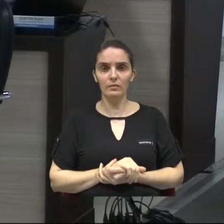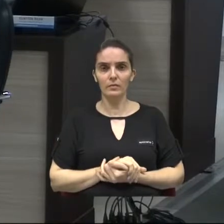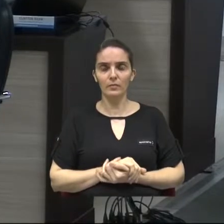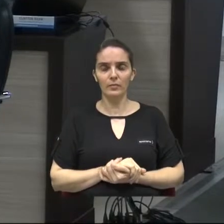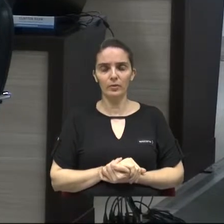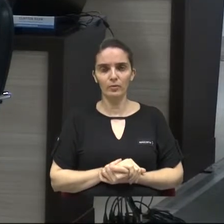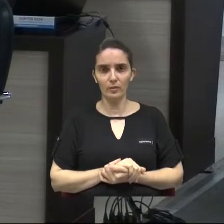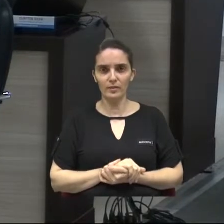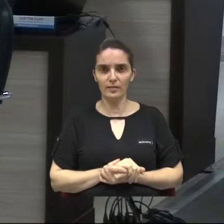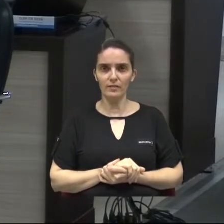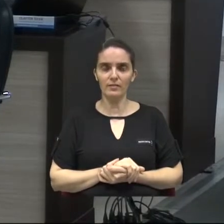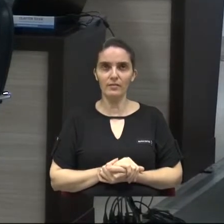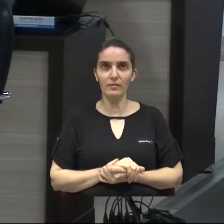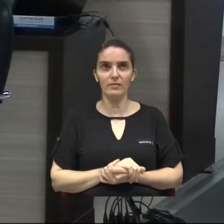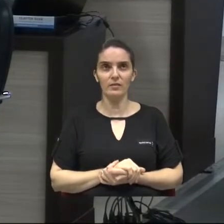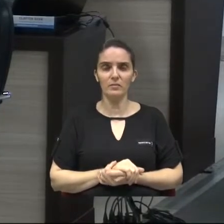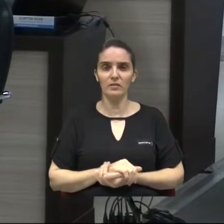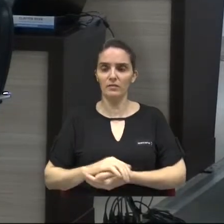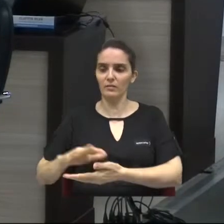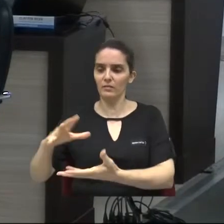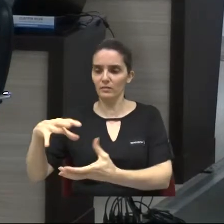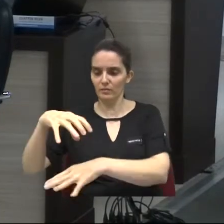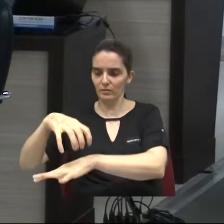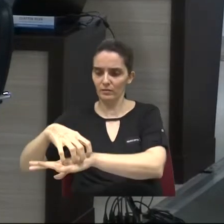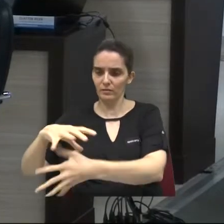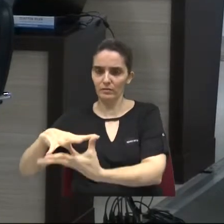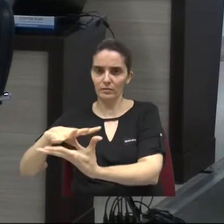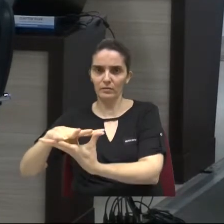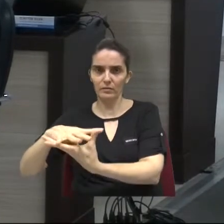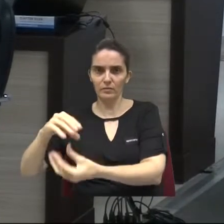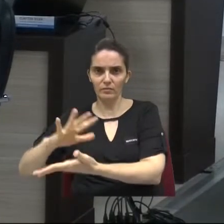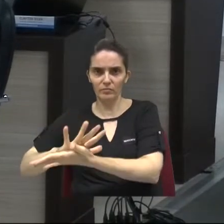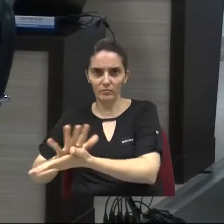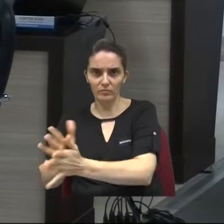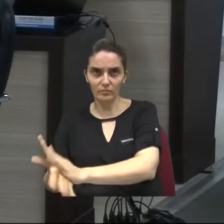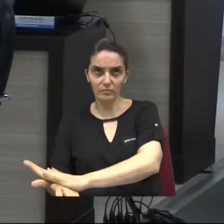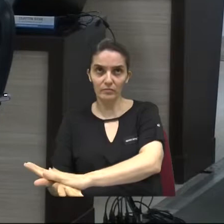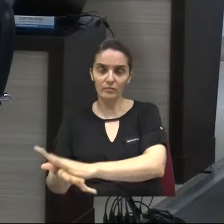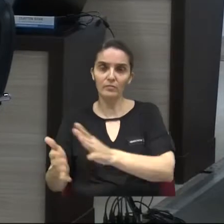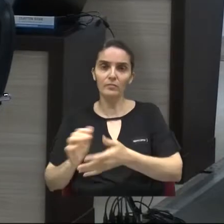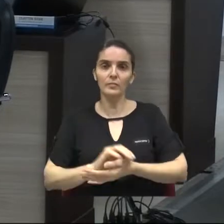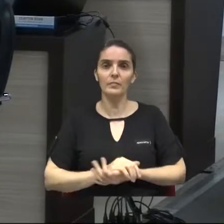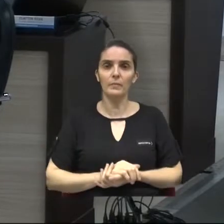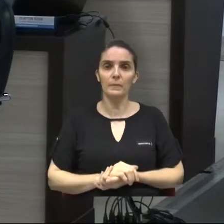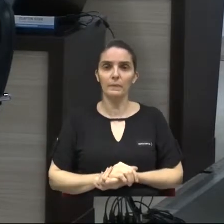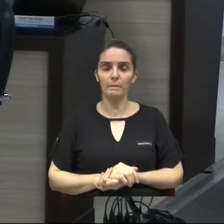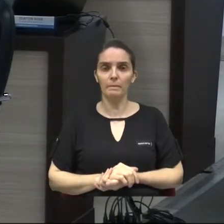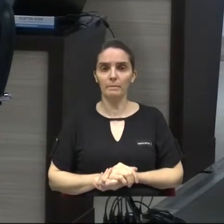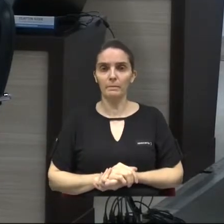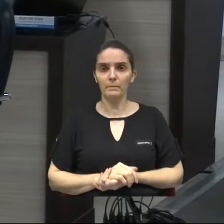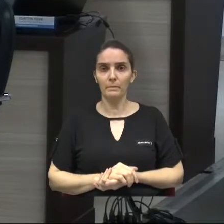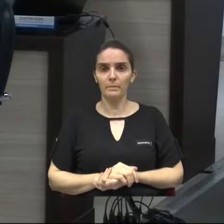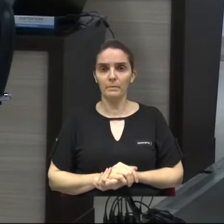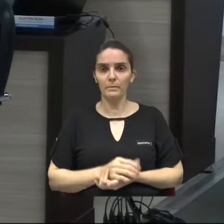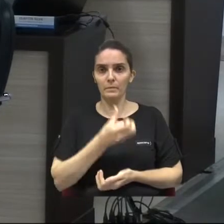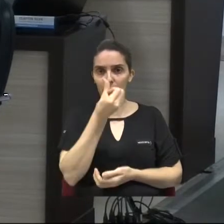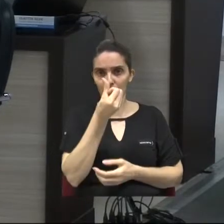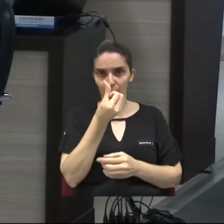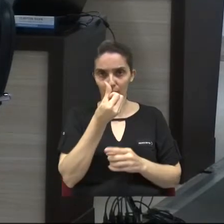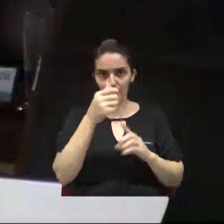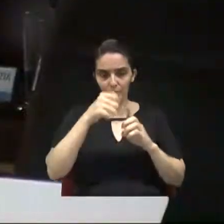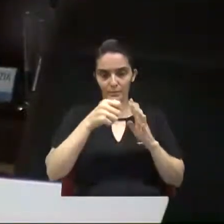entre aspas, né, destruído, né, para ser colocado melhor. Se pegar o primeiro semestre de